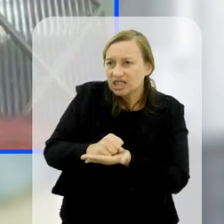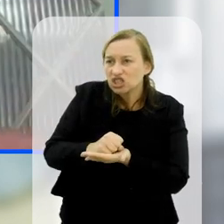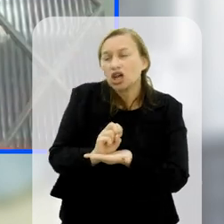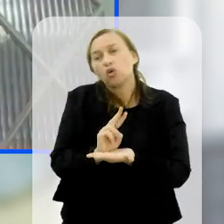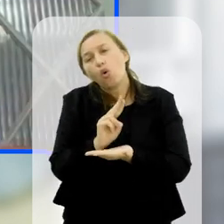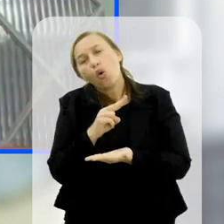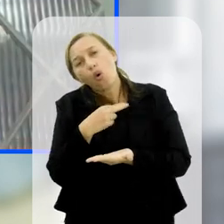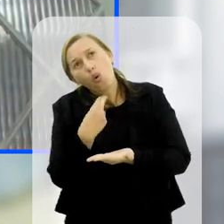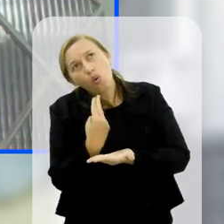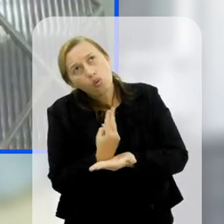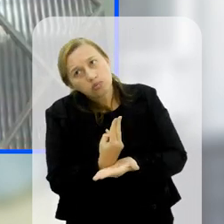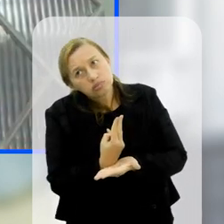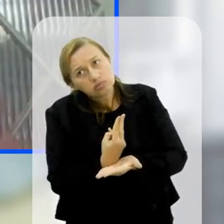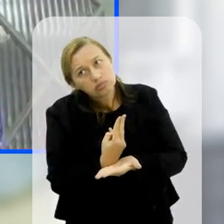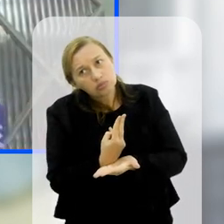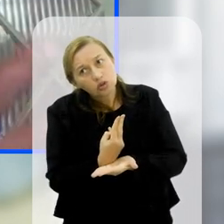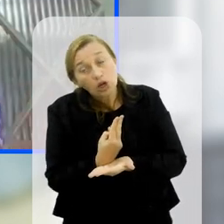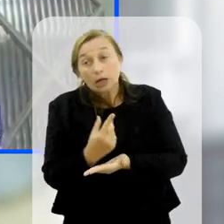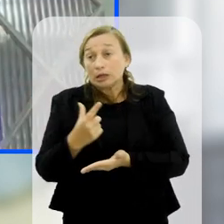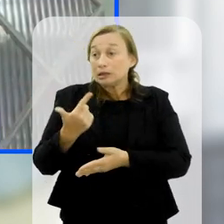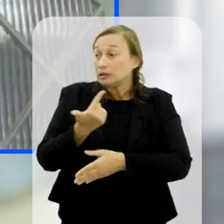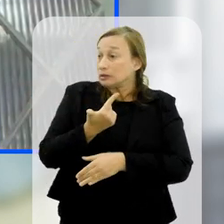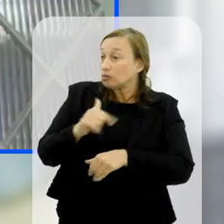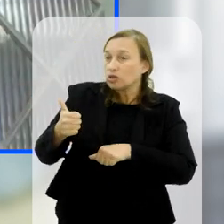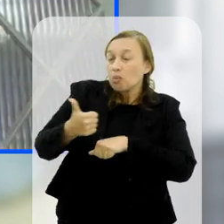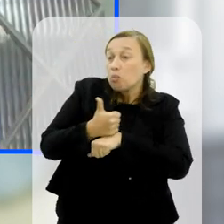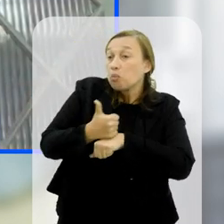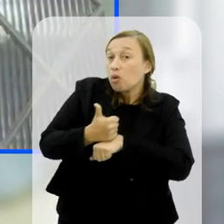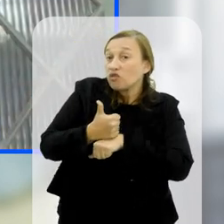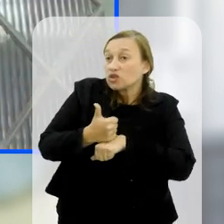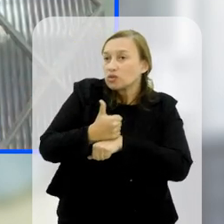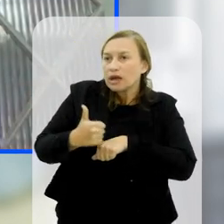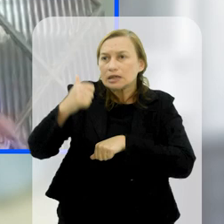cadastrados ou esses profissionais negros